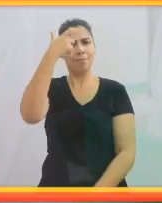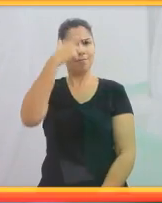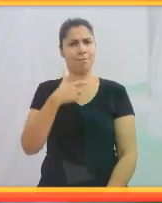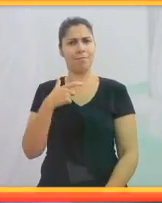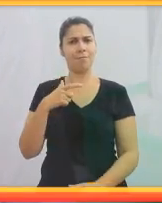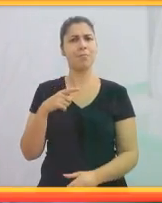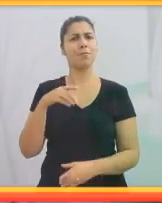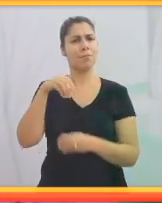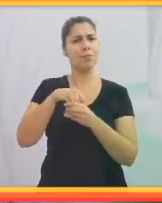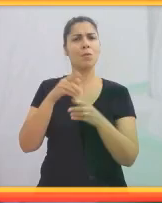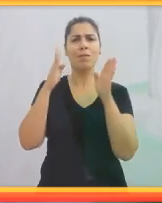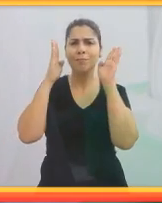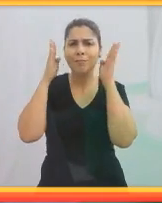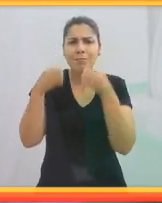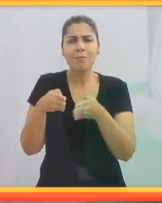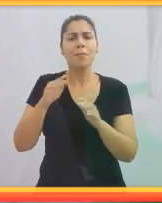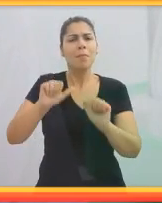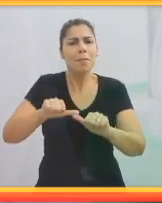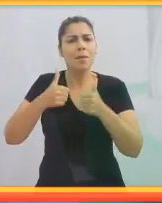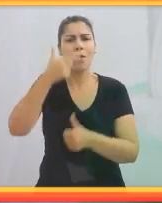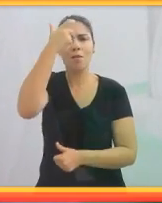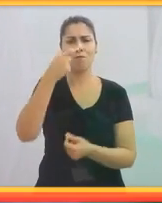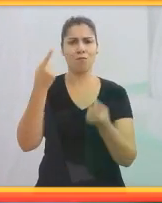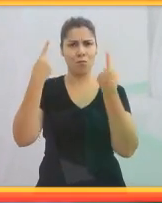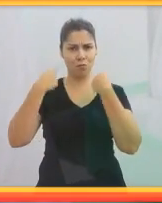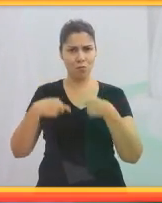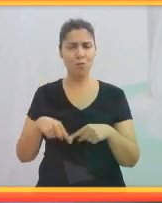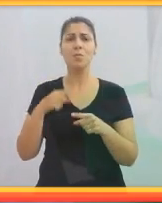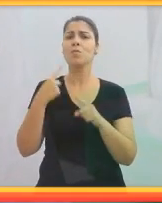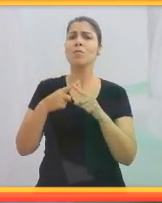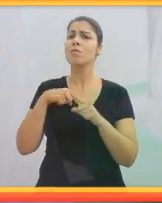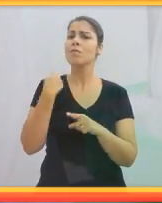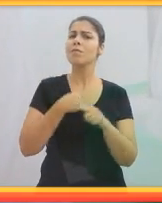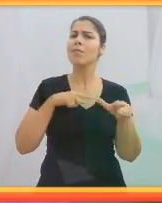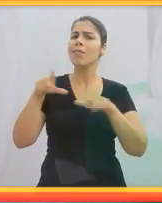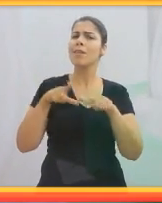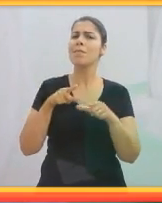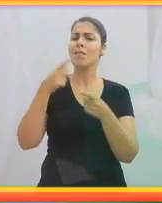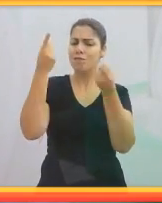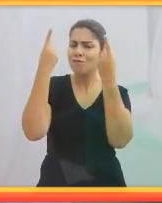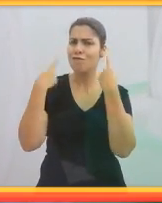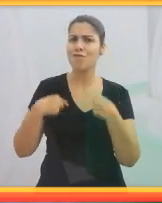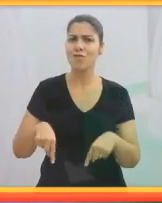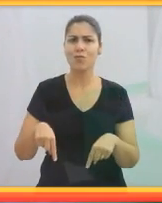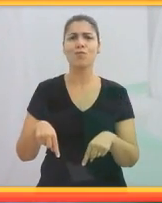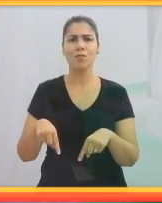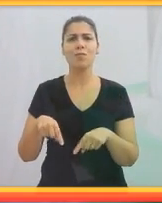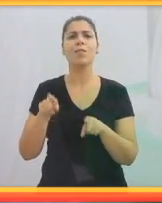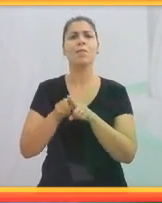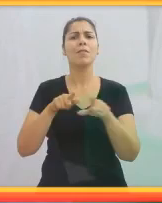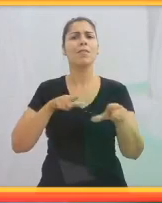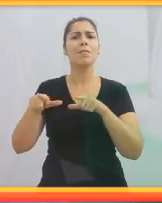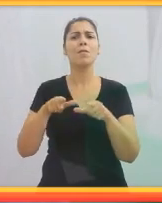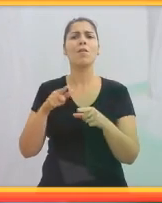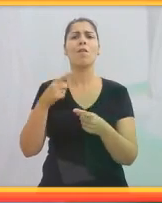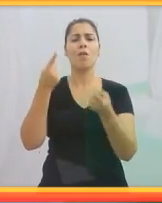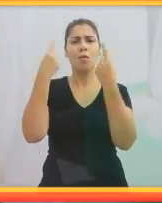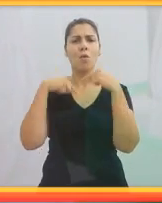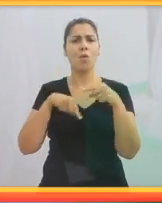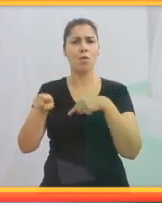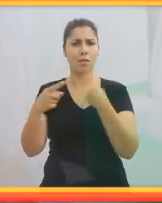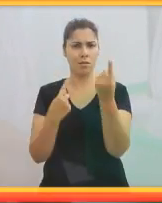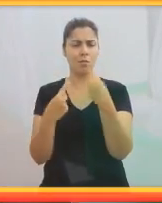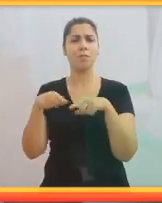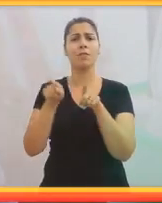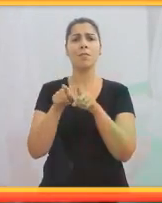Duas. Os avanços percebidos com a evolução da terapia, da culinária pedagógica, vão